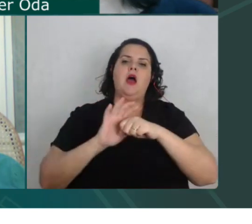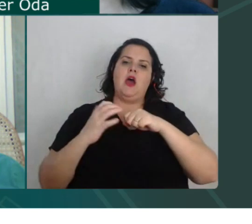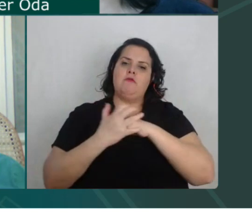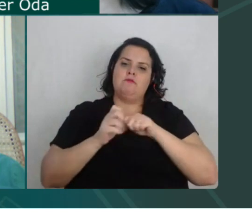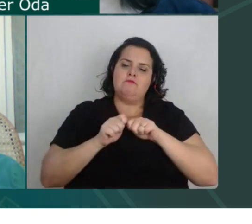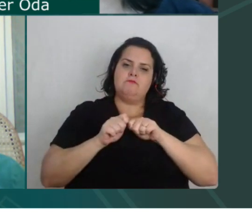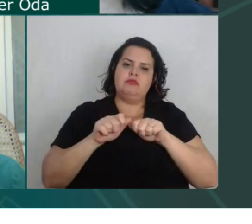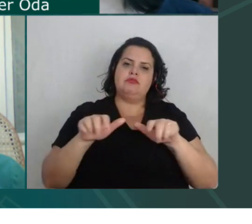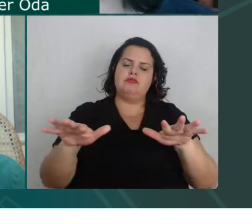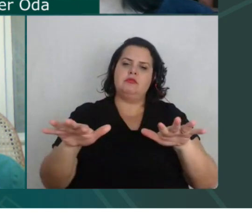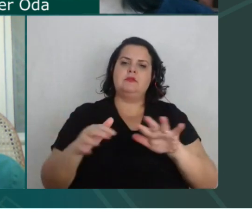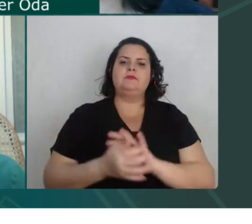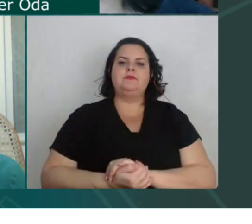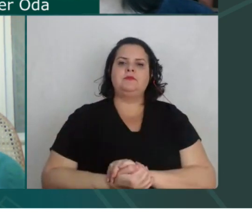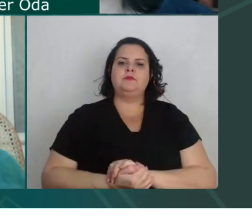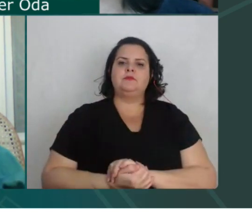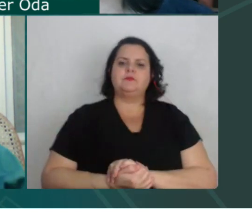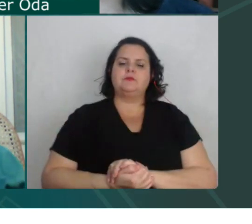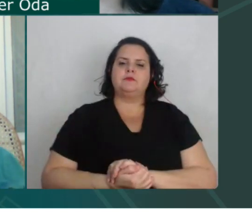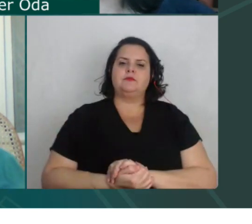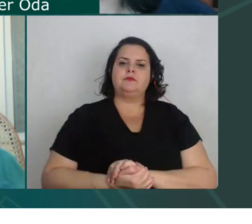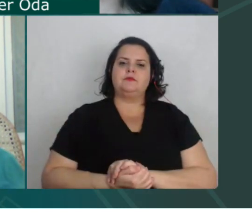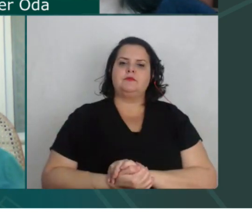E a gente teve também